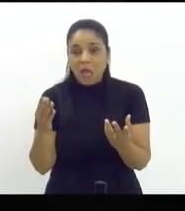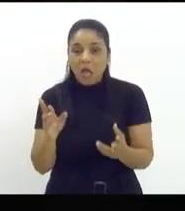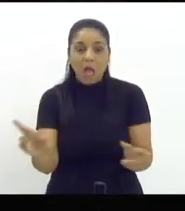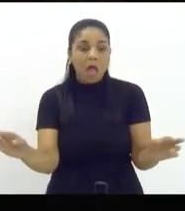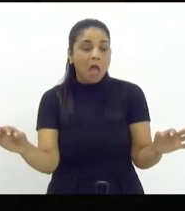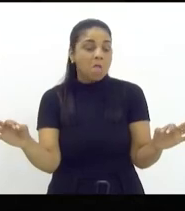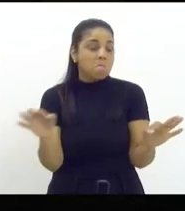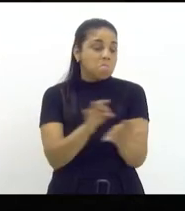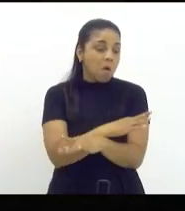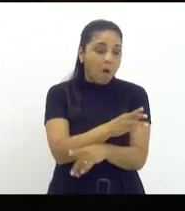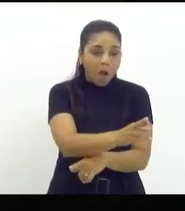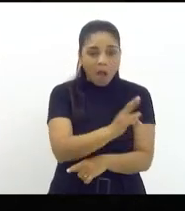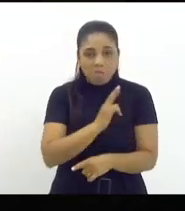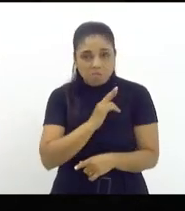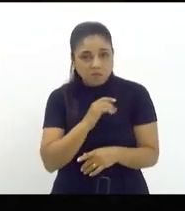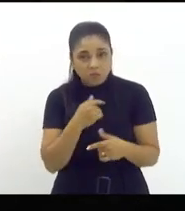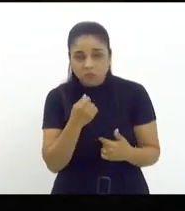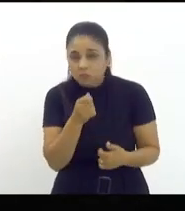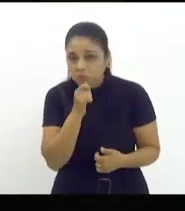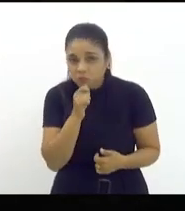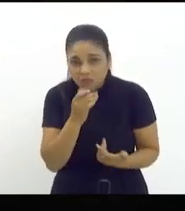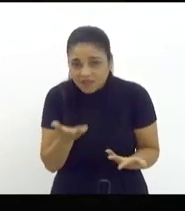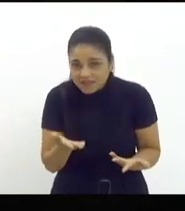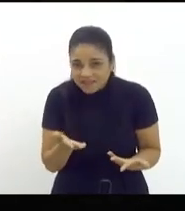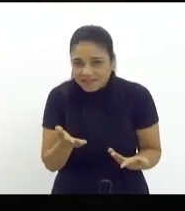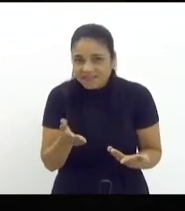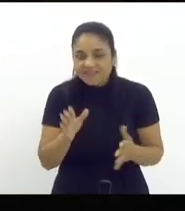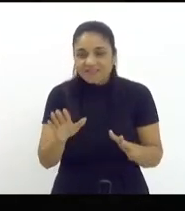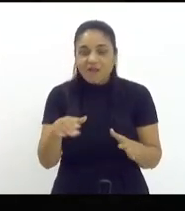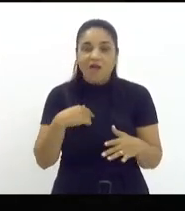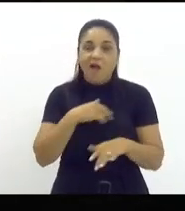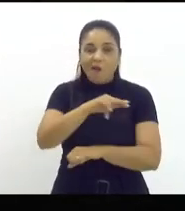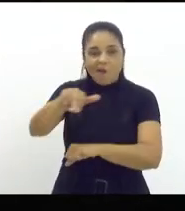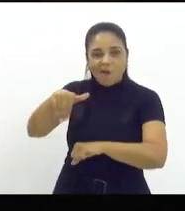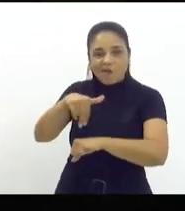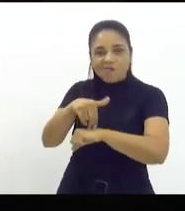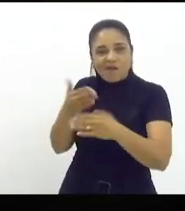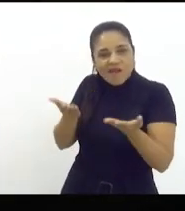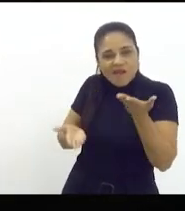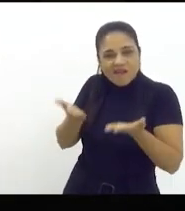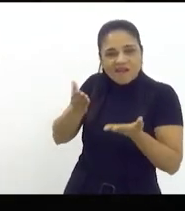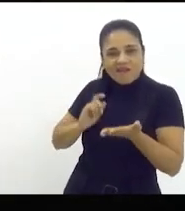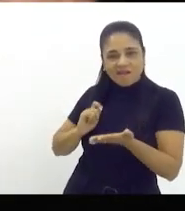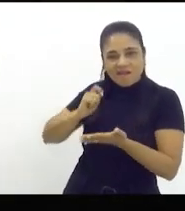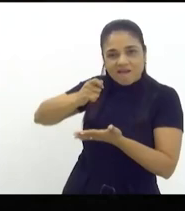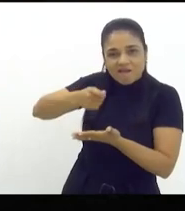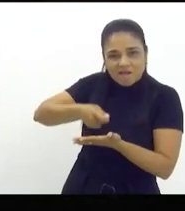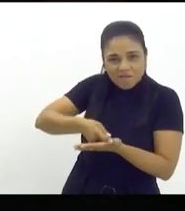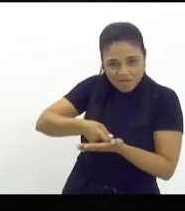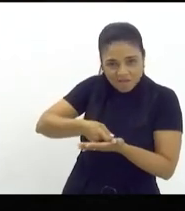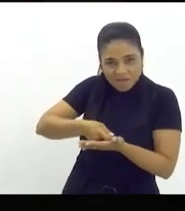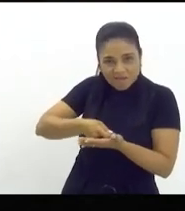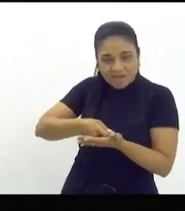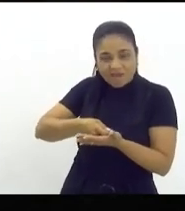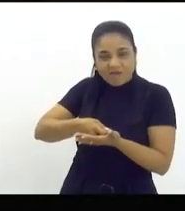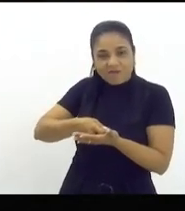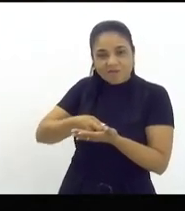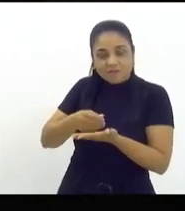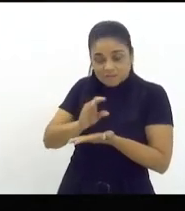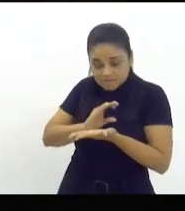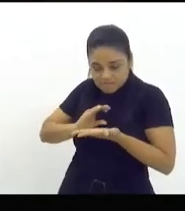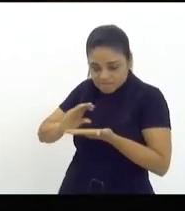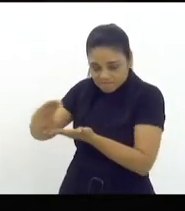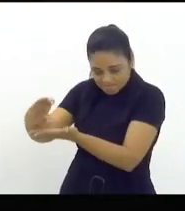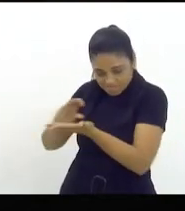a união por exemplo para equilibrar a sua balança de pagamento aplica no estado